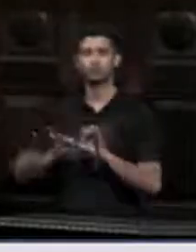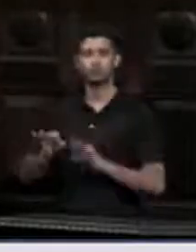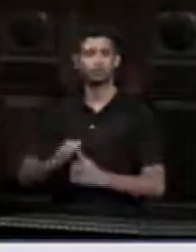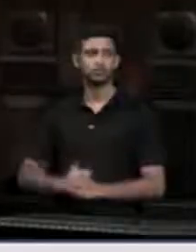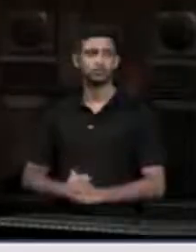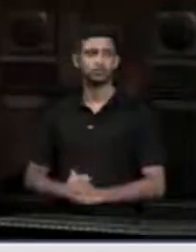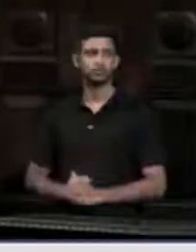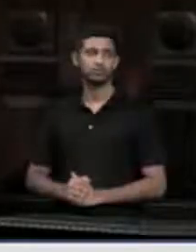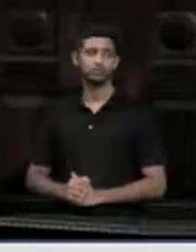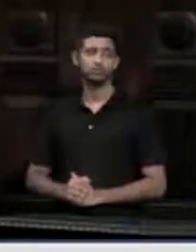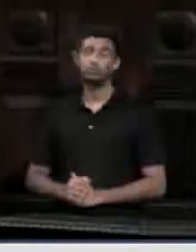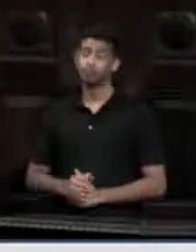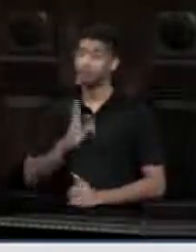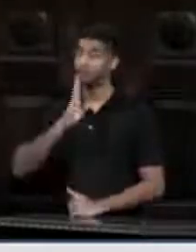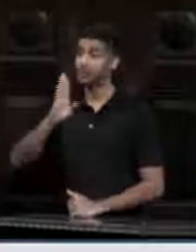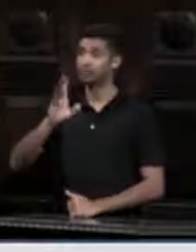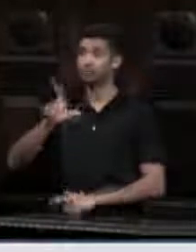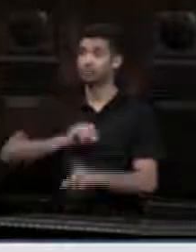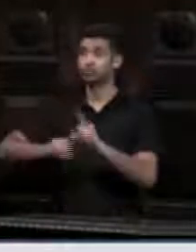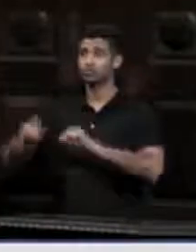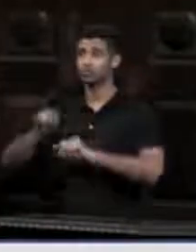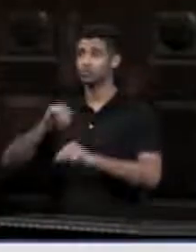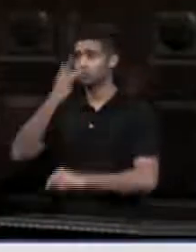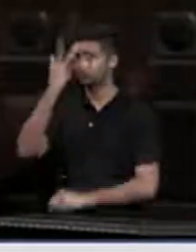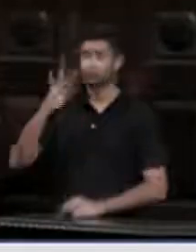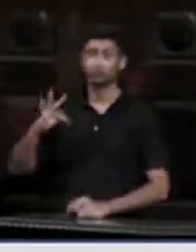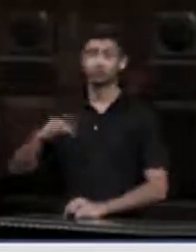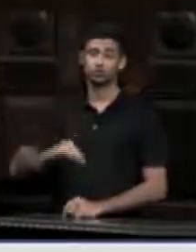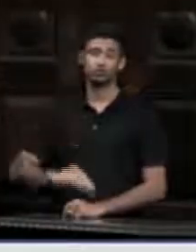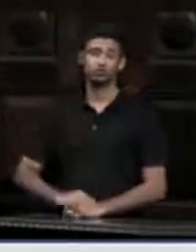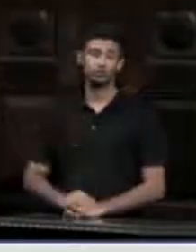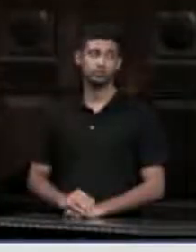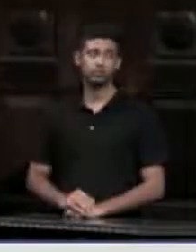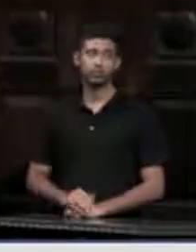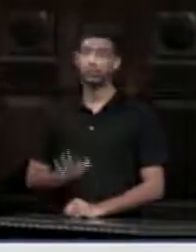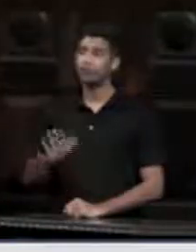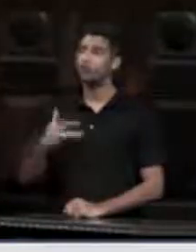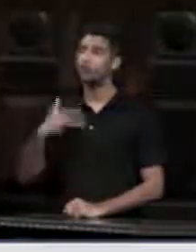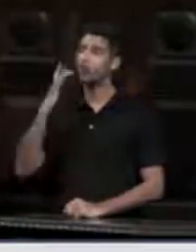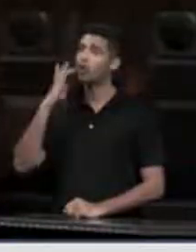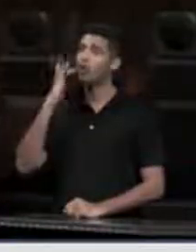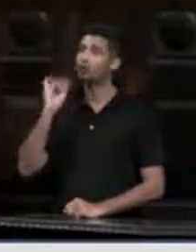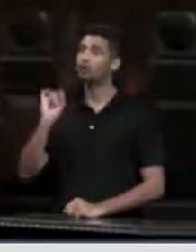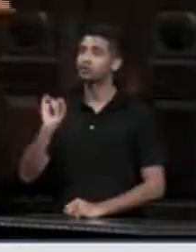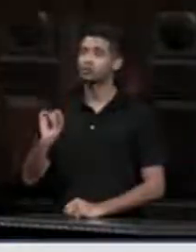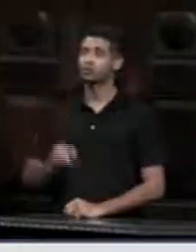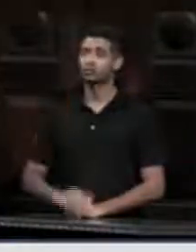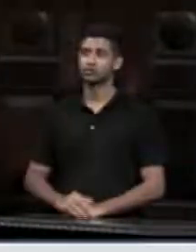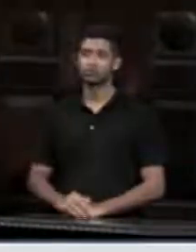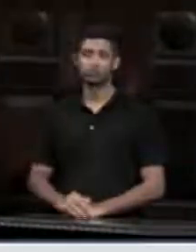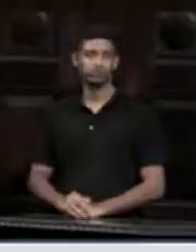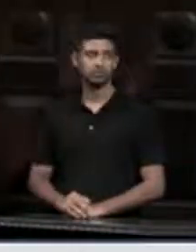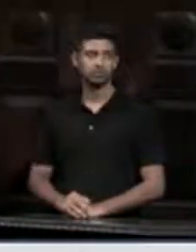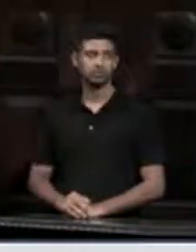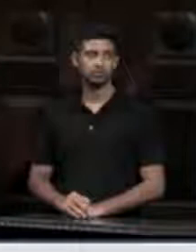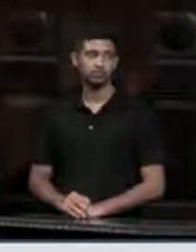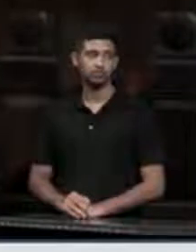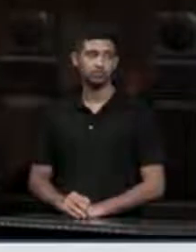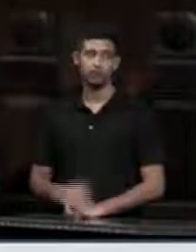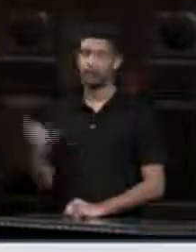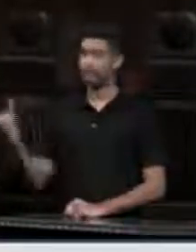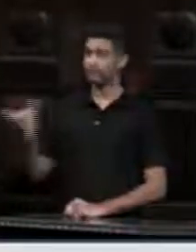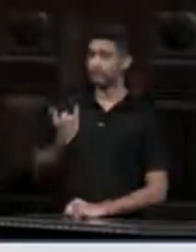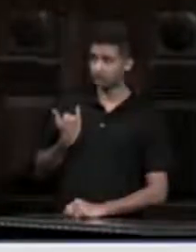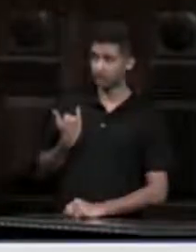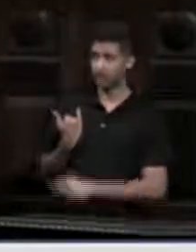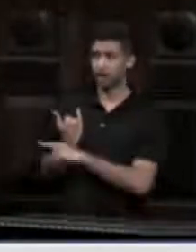na escolha dos governantes. Isso que foi dito aqui ainda há pouco. Eu acho que uma coisa, eu sou indicado para a agência reguladora, aí por